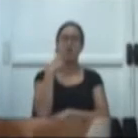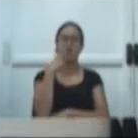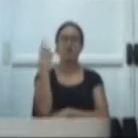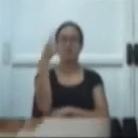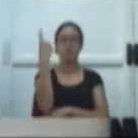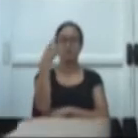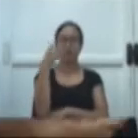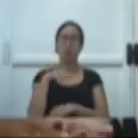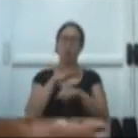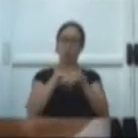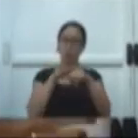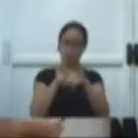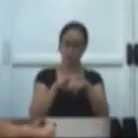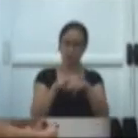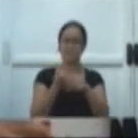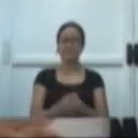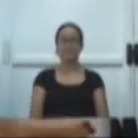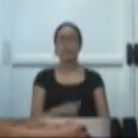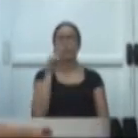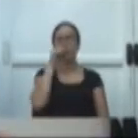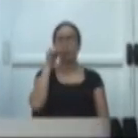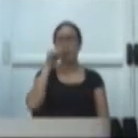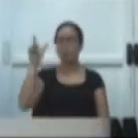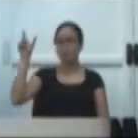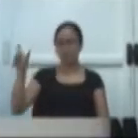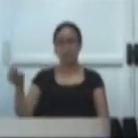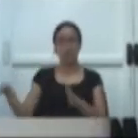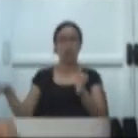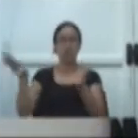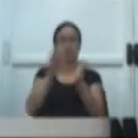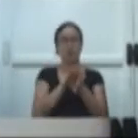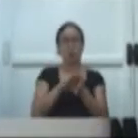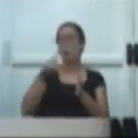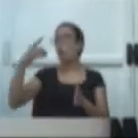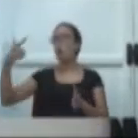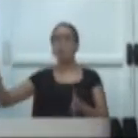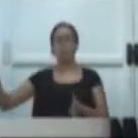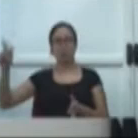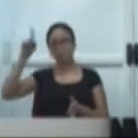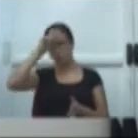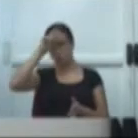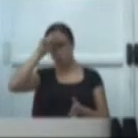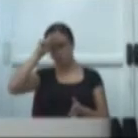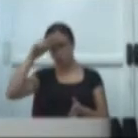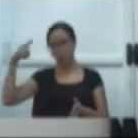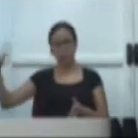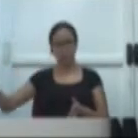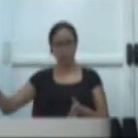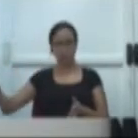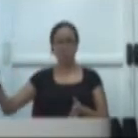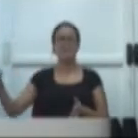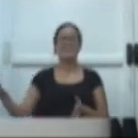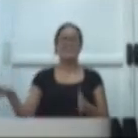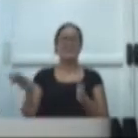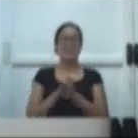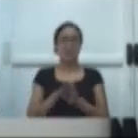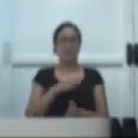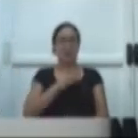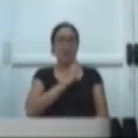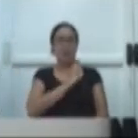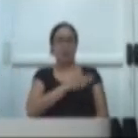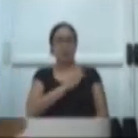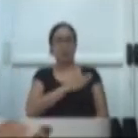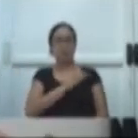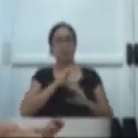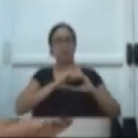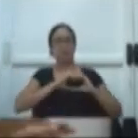com dengue, vinda de outro hospital, mas, na verdade, ela estava infartando, o que não tem a ver com a dengue em